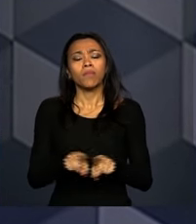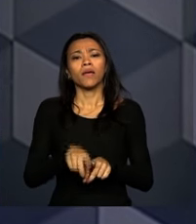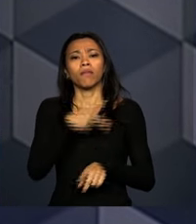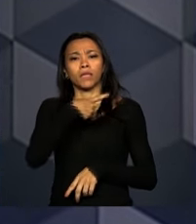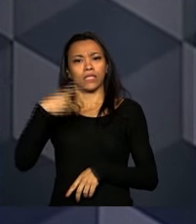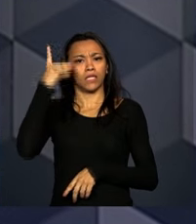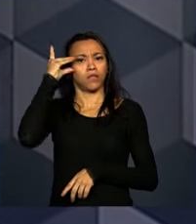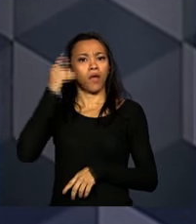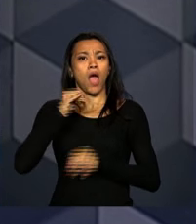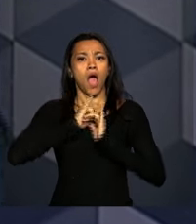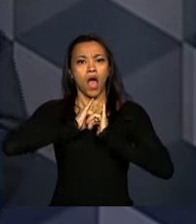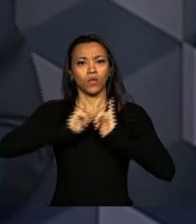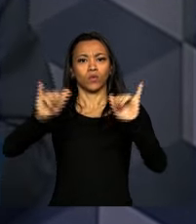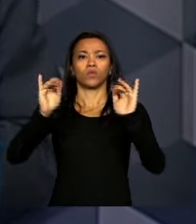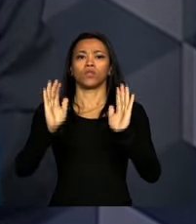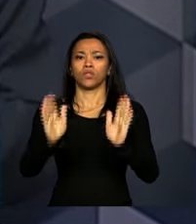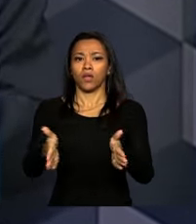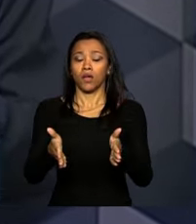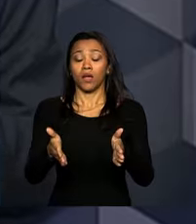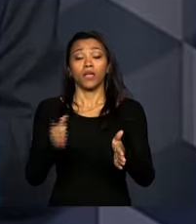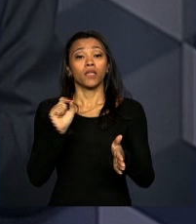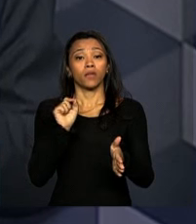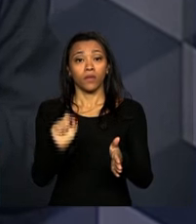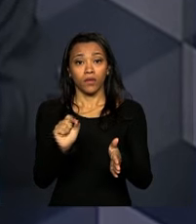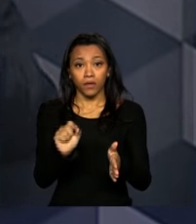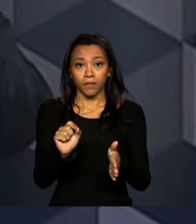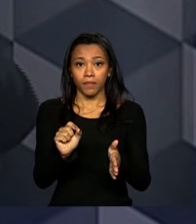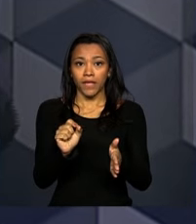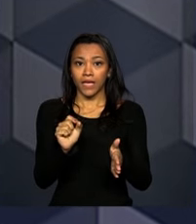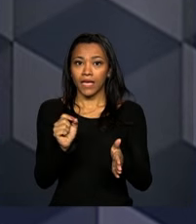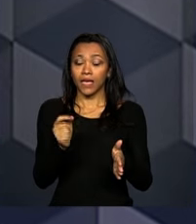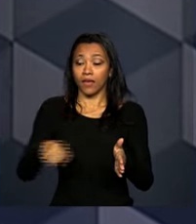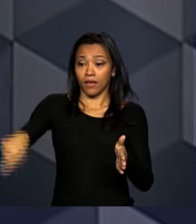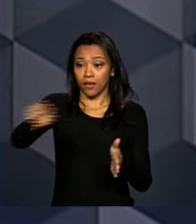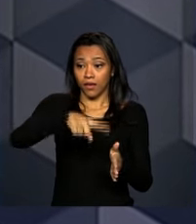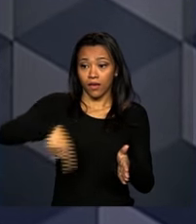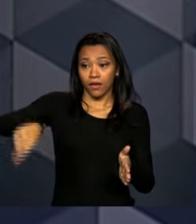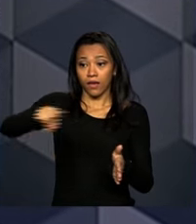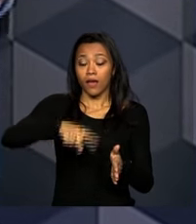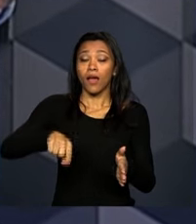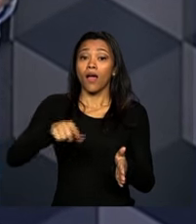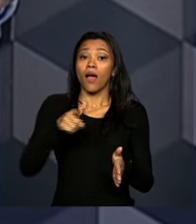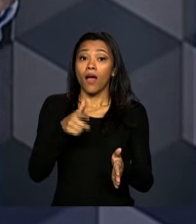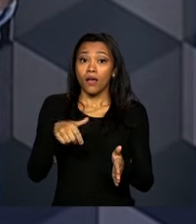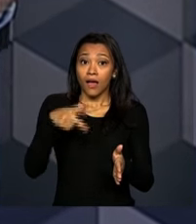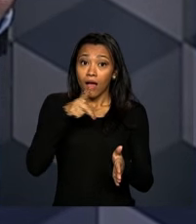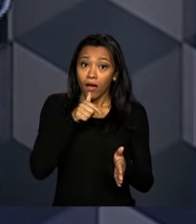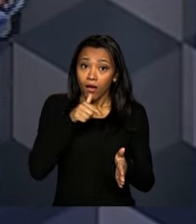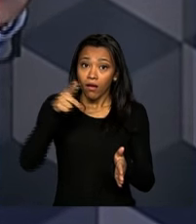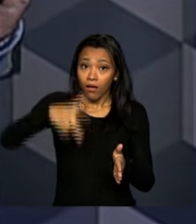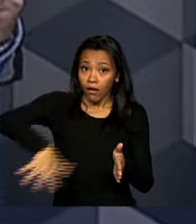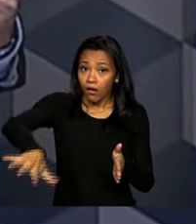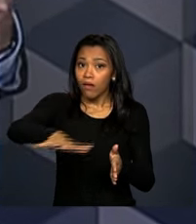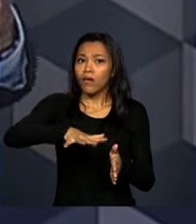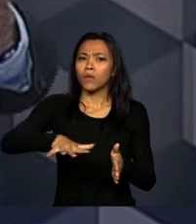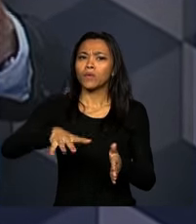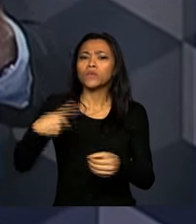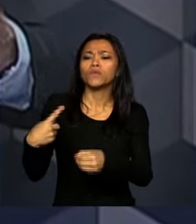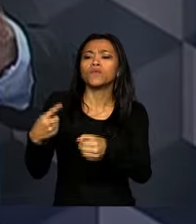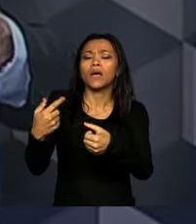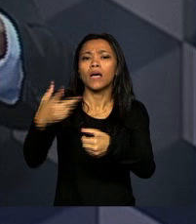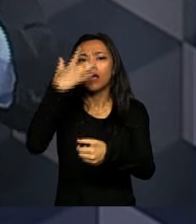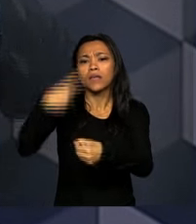o SUASA, que possibilita que a agroindústria familiar venda além da sua base territorial, do seu